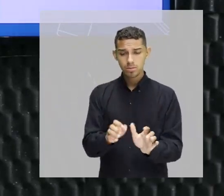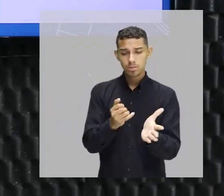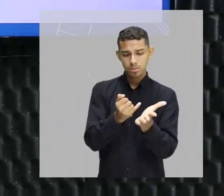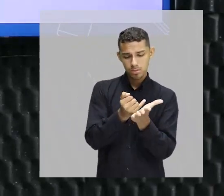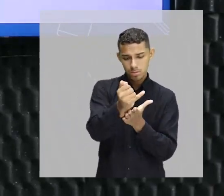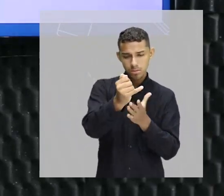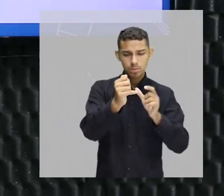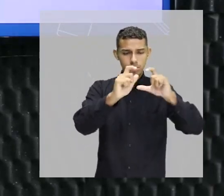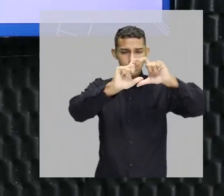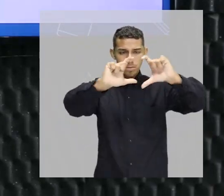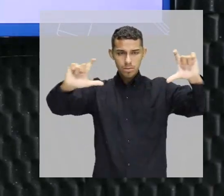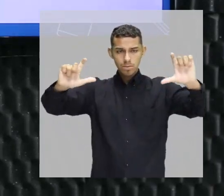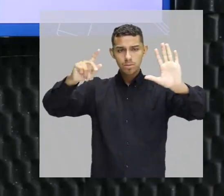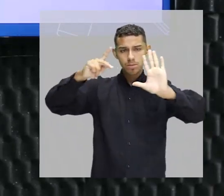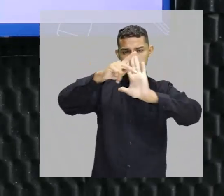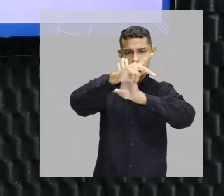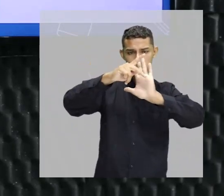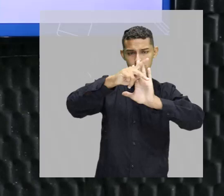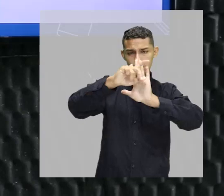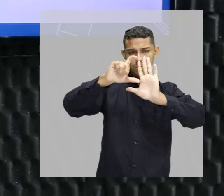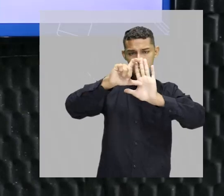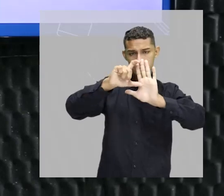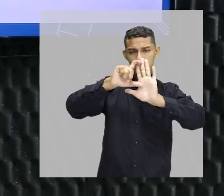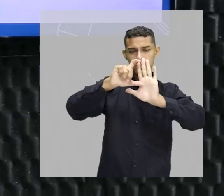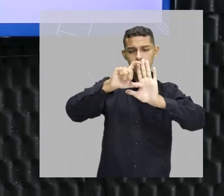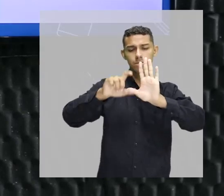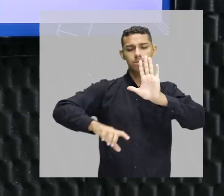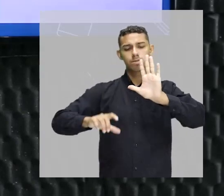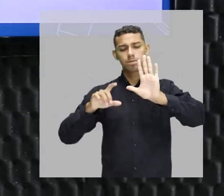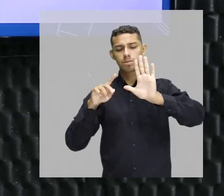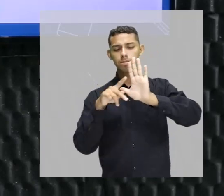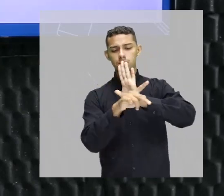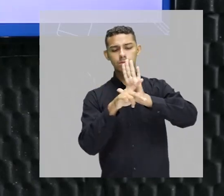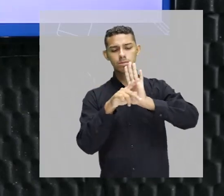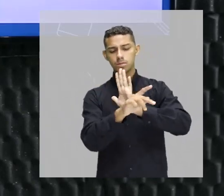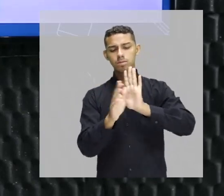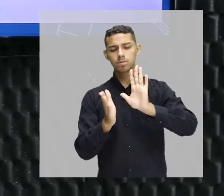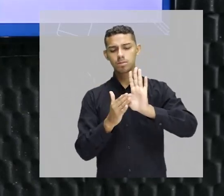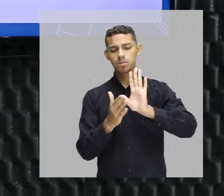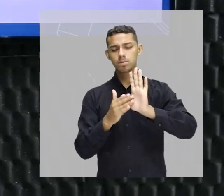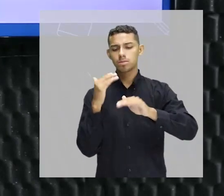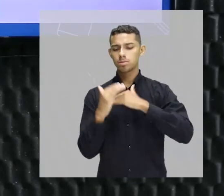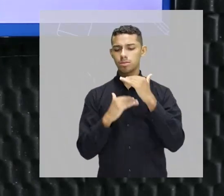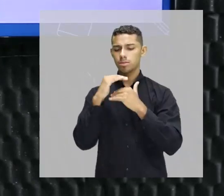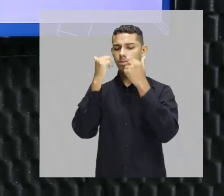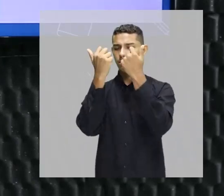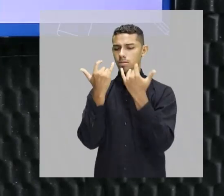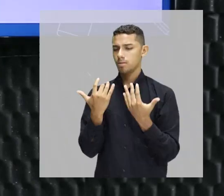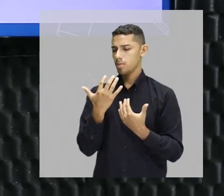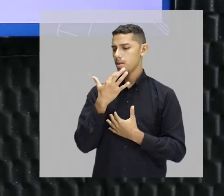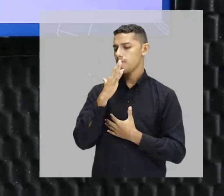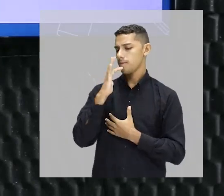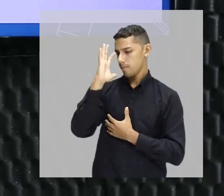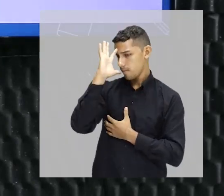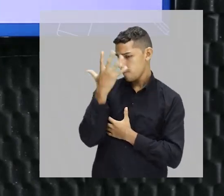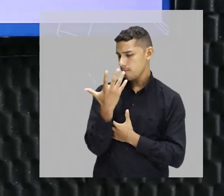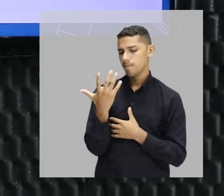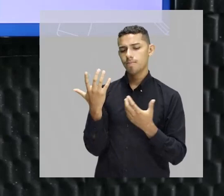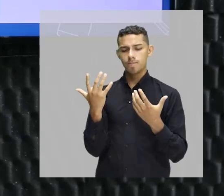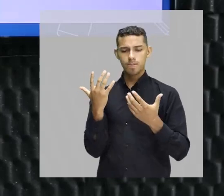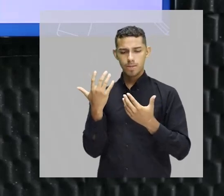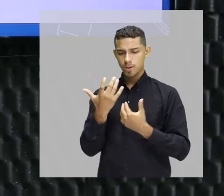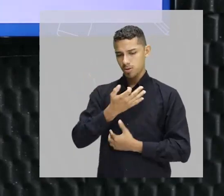Introdução, onde você apresenta o tema, o desenvolvimento, você coloca ali as suas causas, as consequências, os